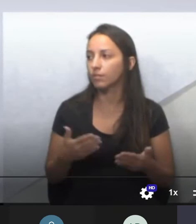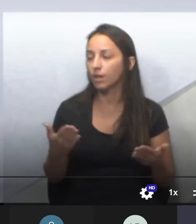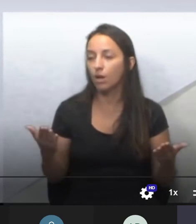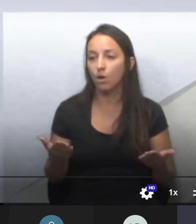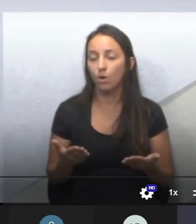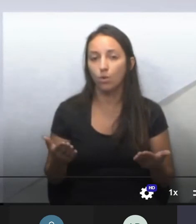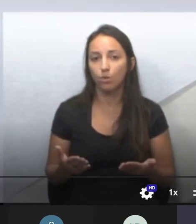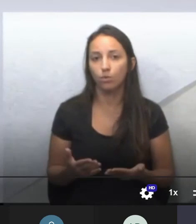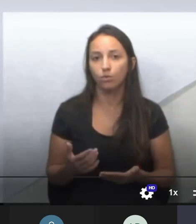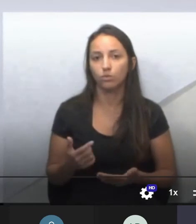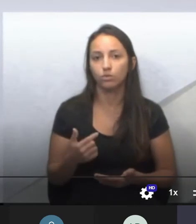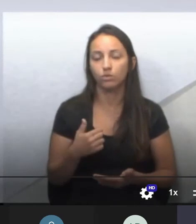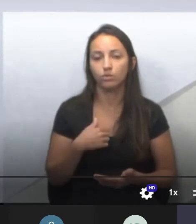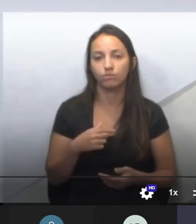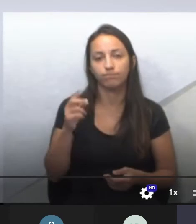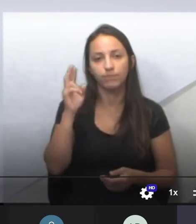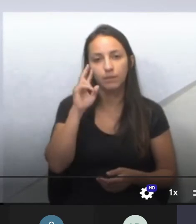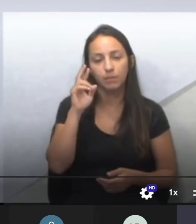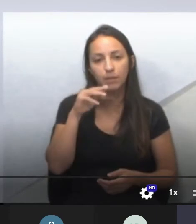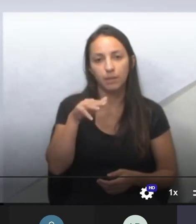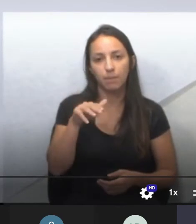Hoje eu vou retomar a tal da maquete.